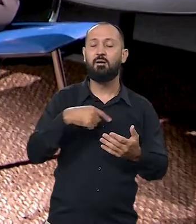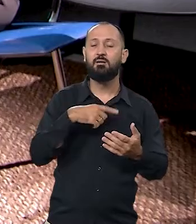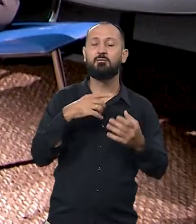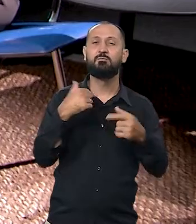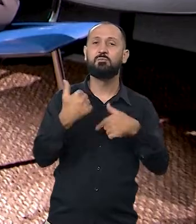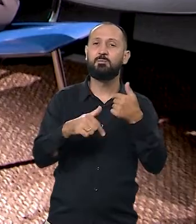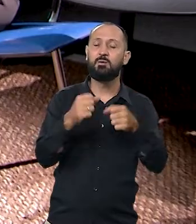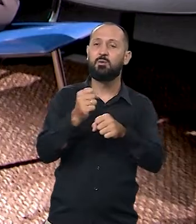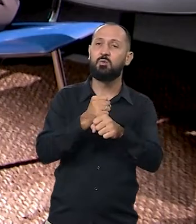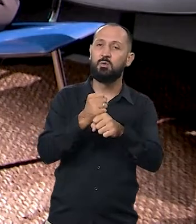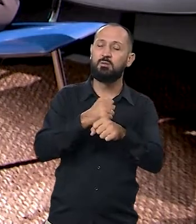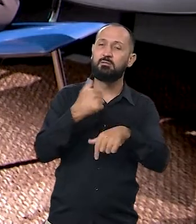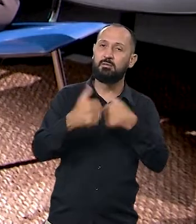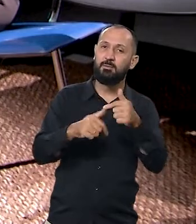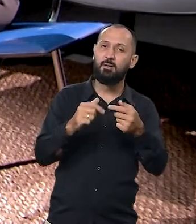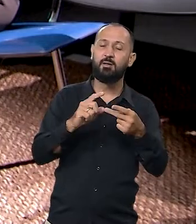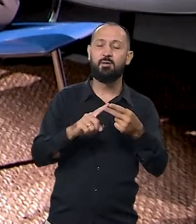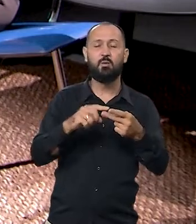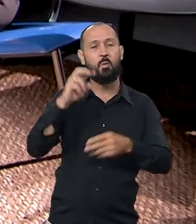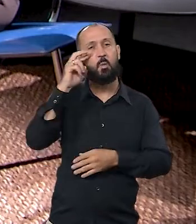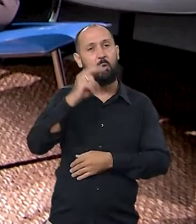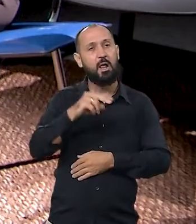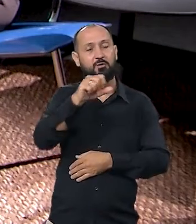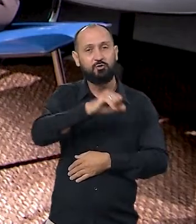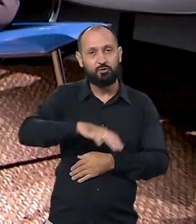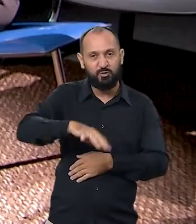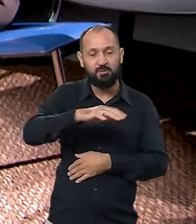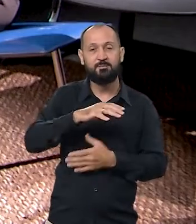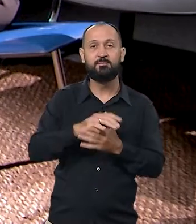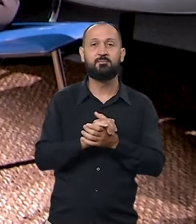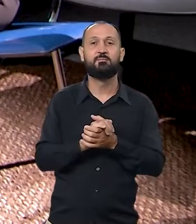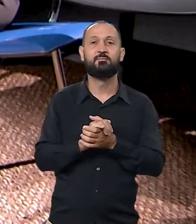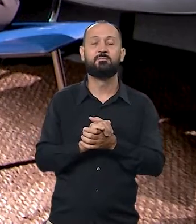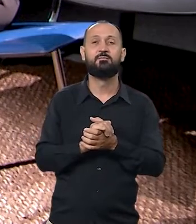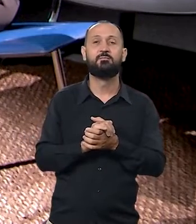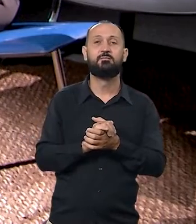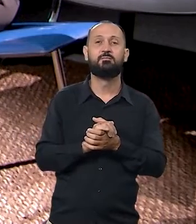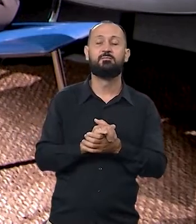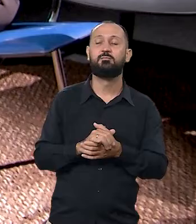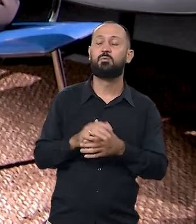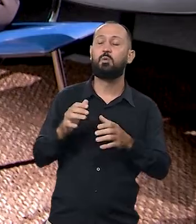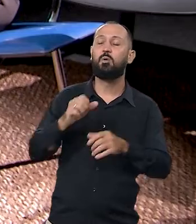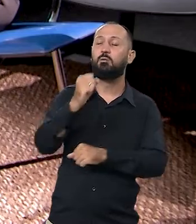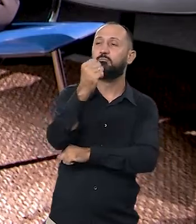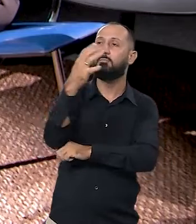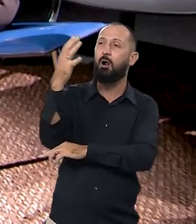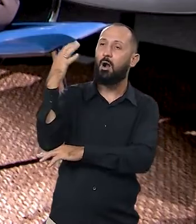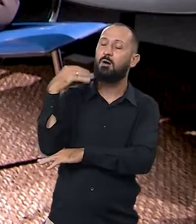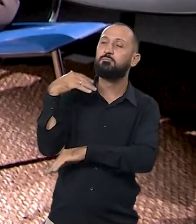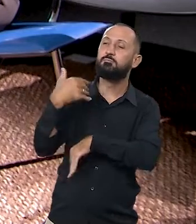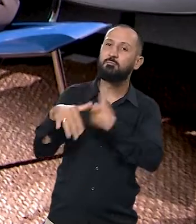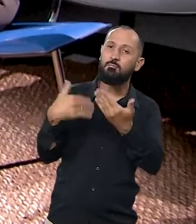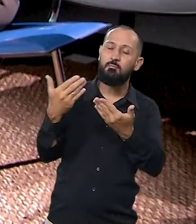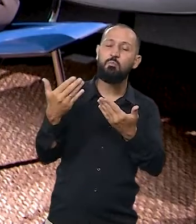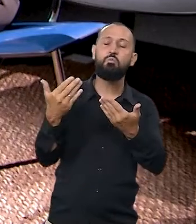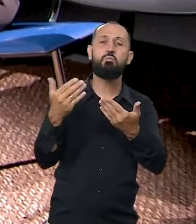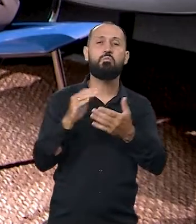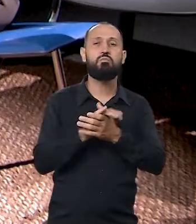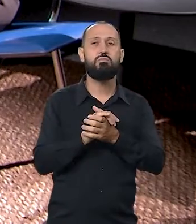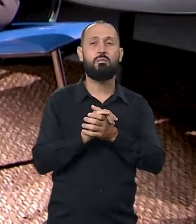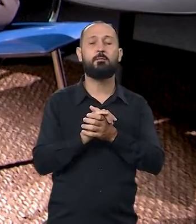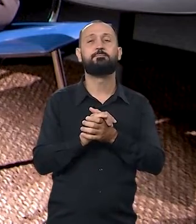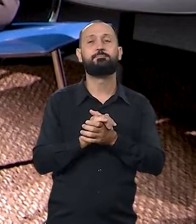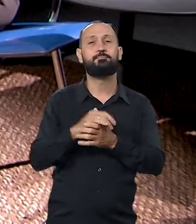Medidas que normalmente são tomadas no último ano de governo, a questão do olhar social, a questão do ambiental, quer dizer,